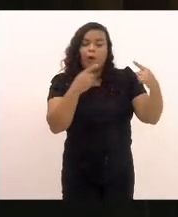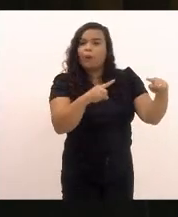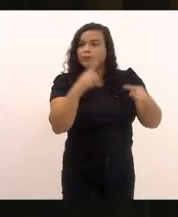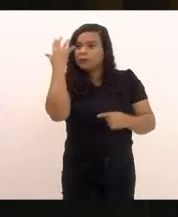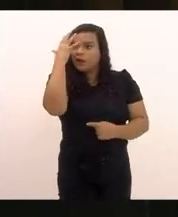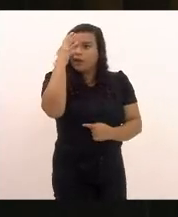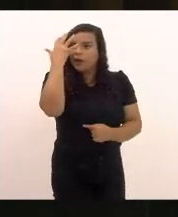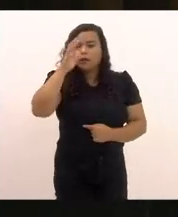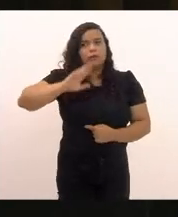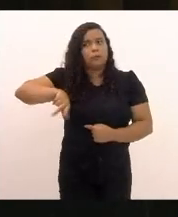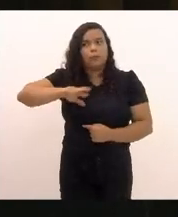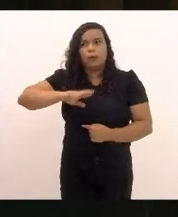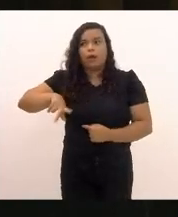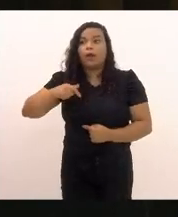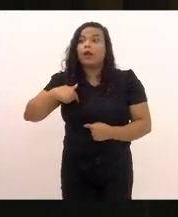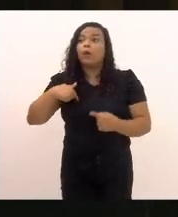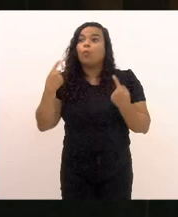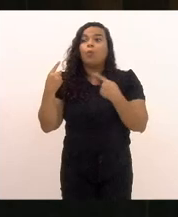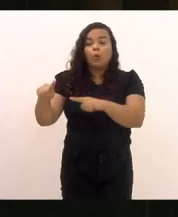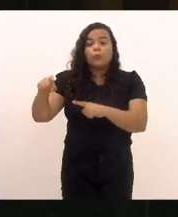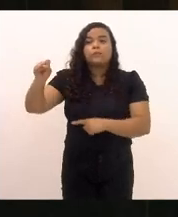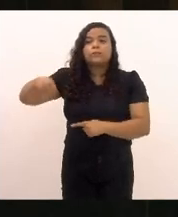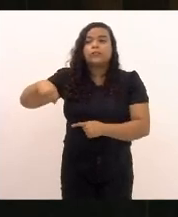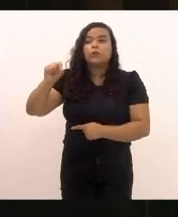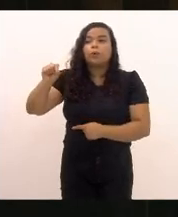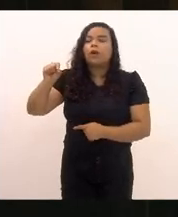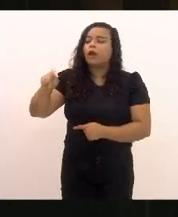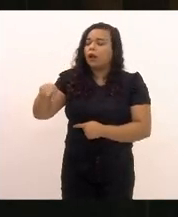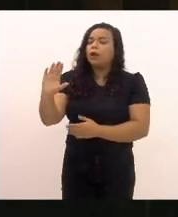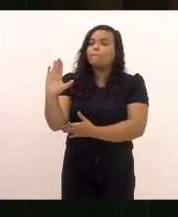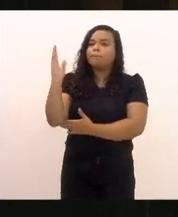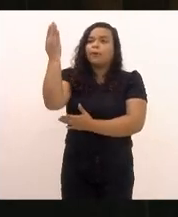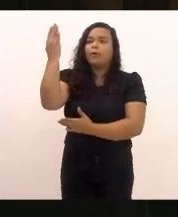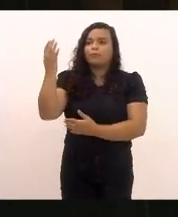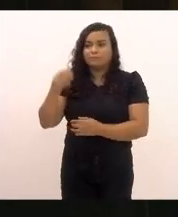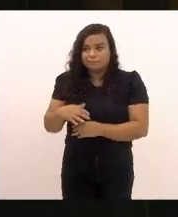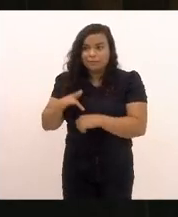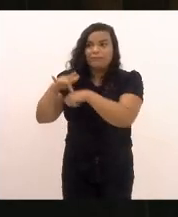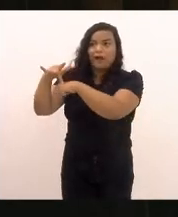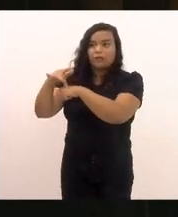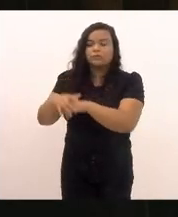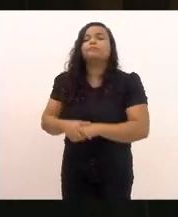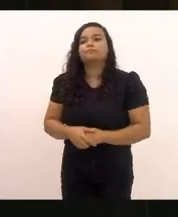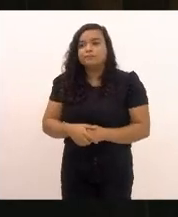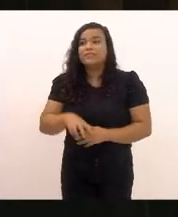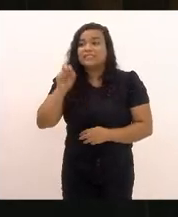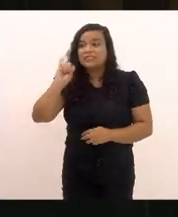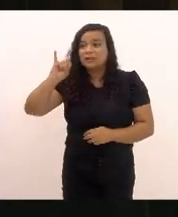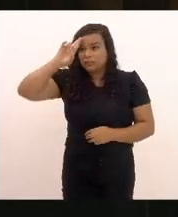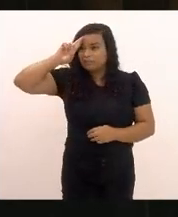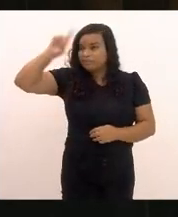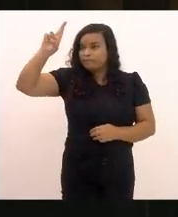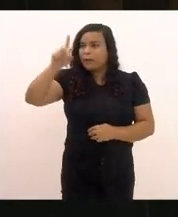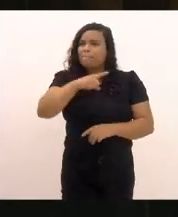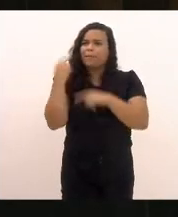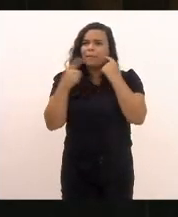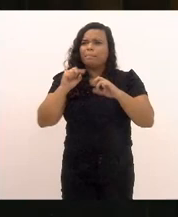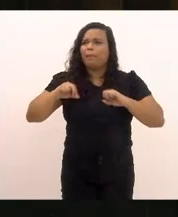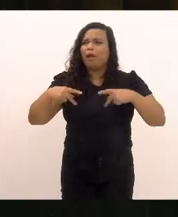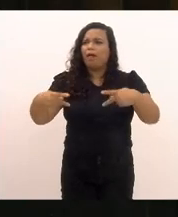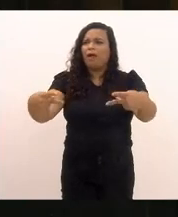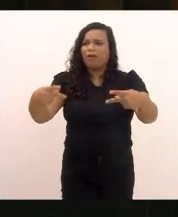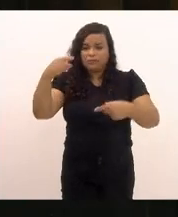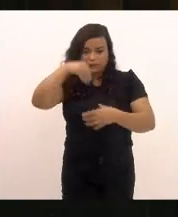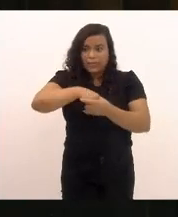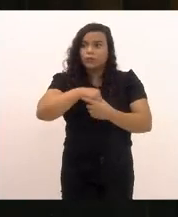hipocrisia. Pois se teve um responsável pelas mortes dentro do nosso país, foram duas